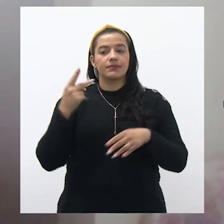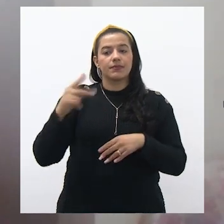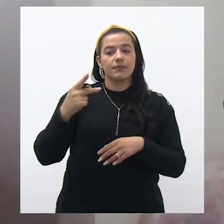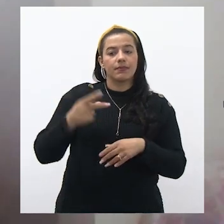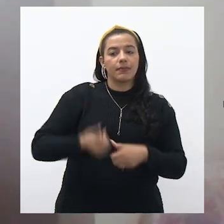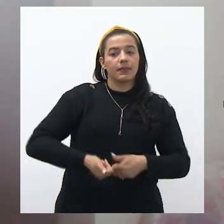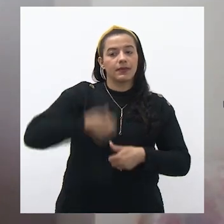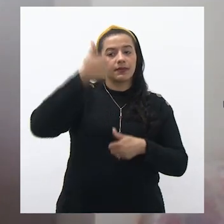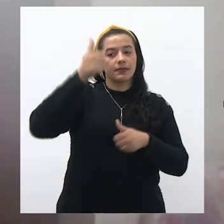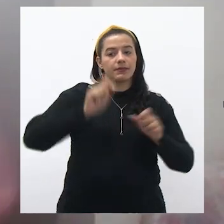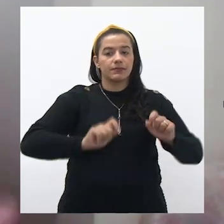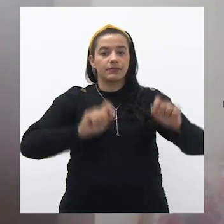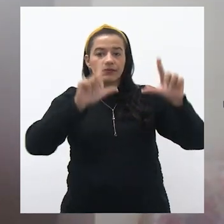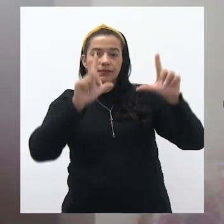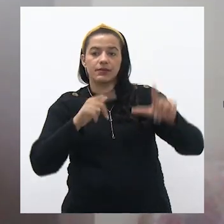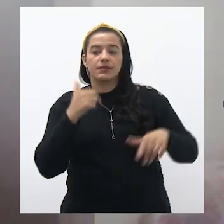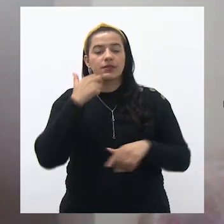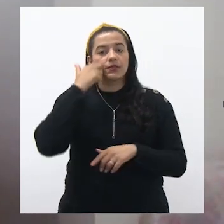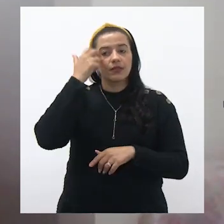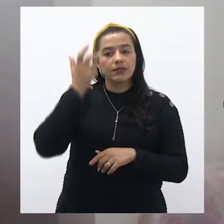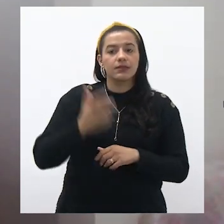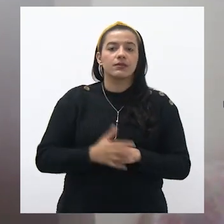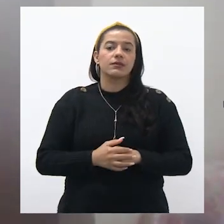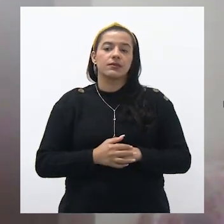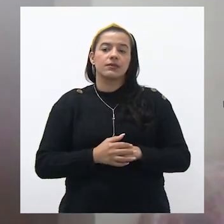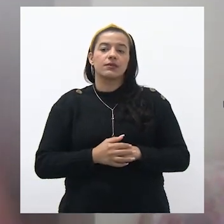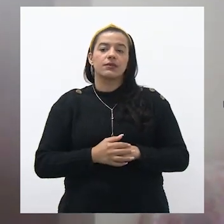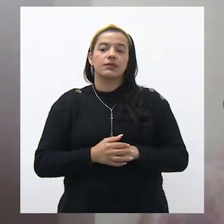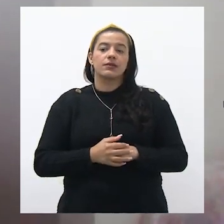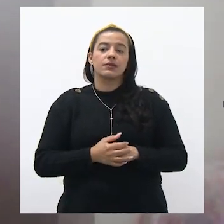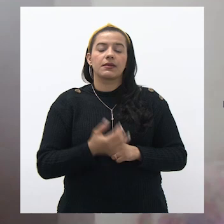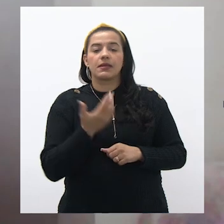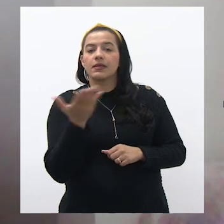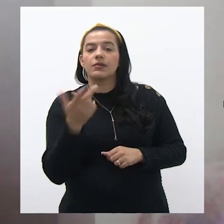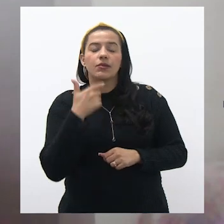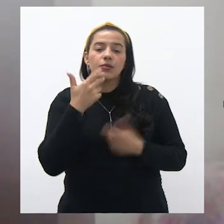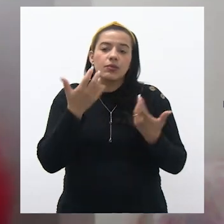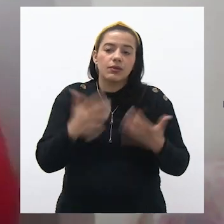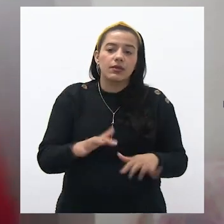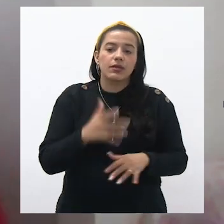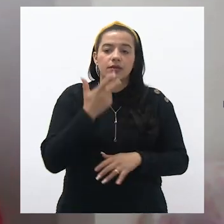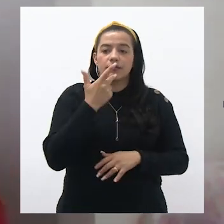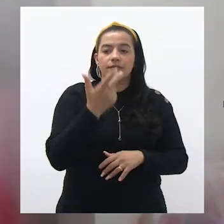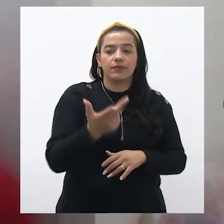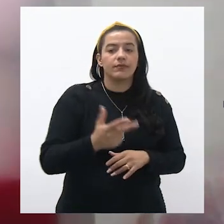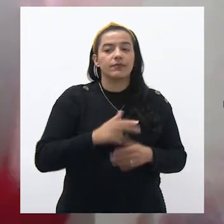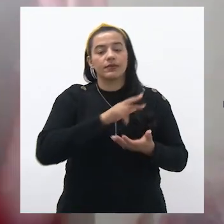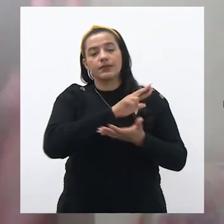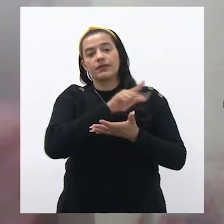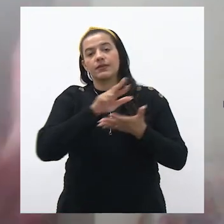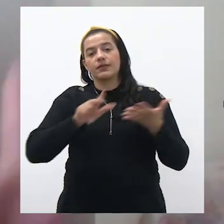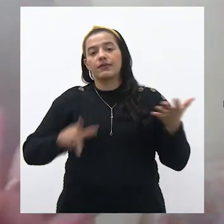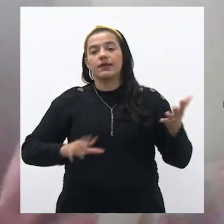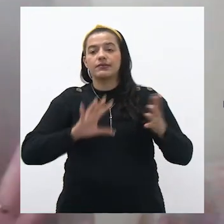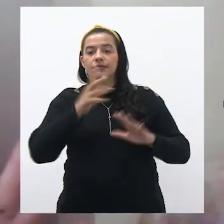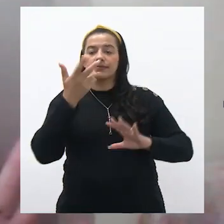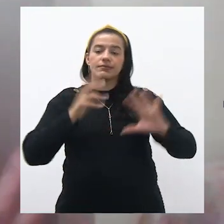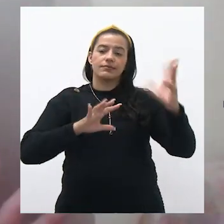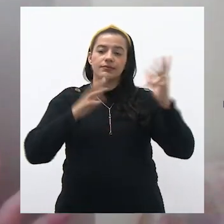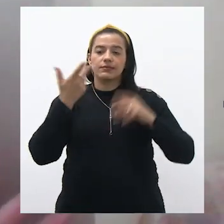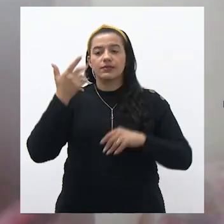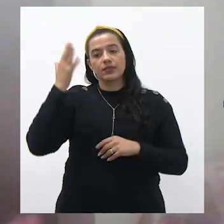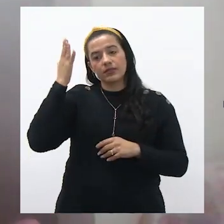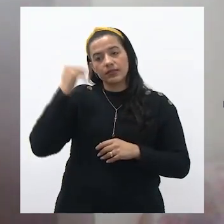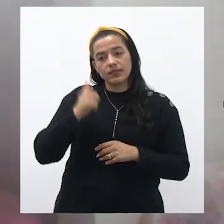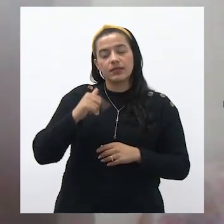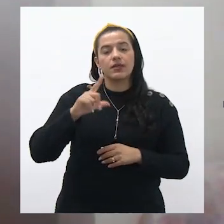ideal para ele abrir a câmera, que ele tenha vergonha de abrir a câmera, que ele não queira falar ali, que tem várias situações que a gente sabe